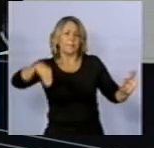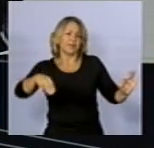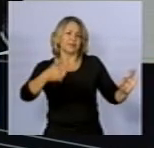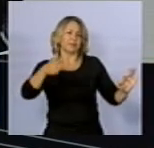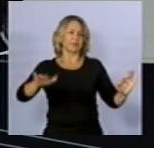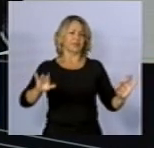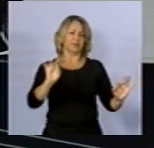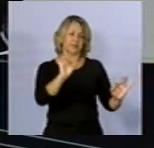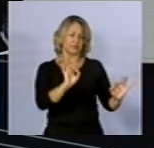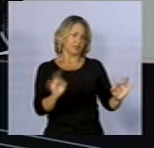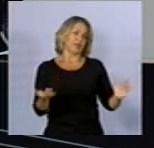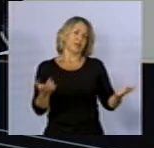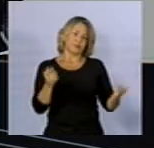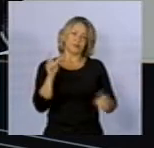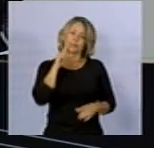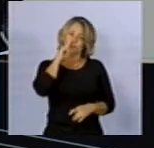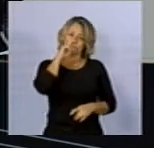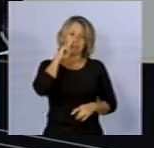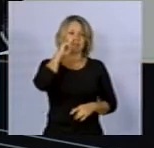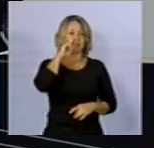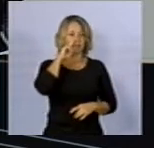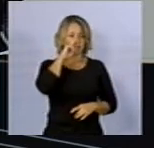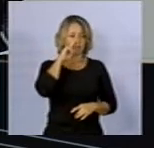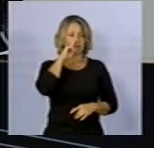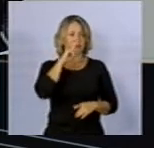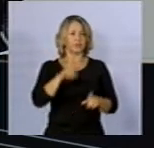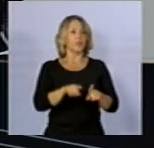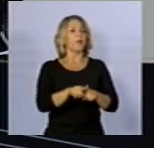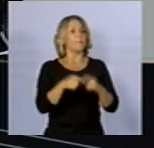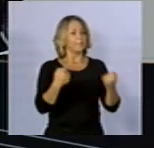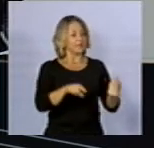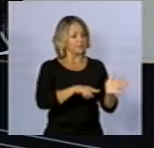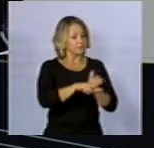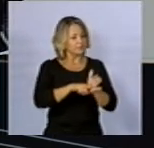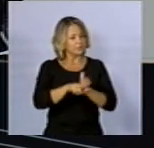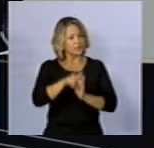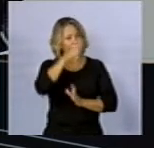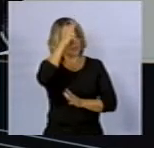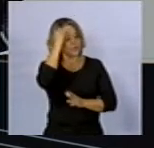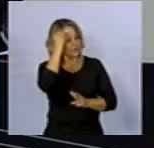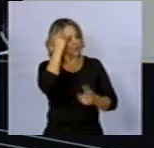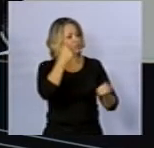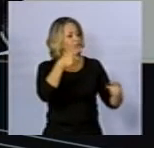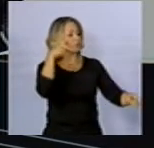transmissão, o próprio zoneamento municipal provavelmente impediria.